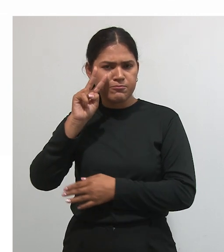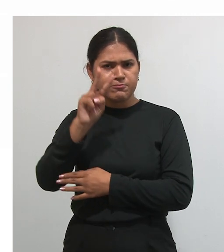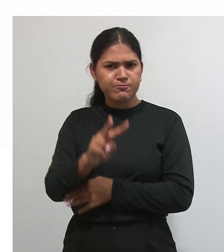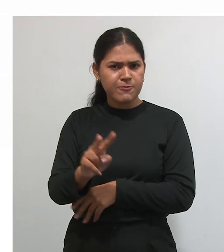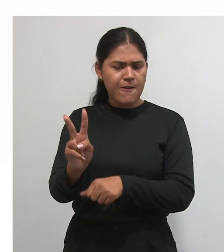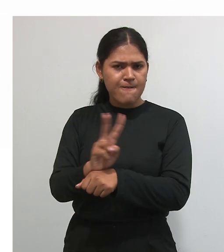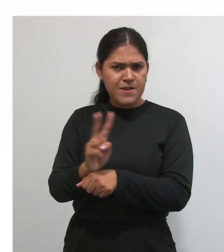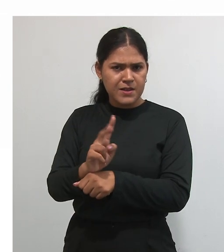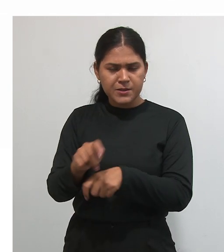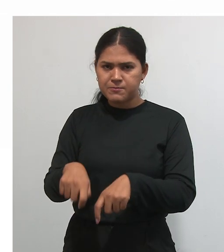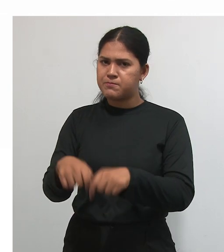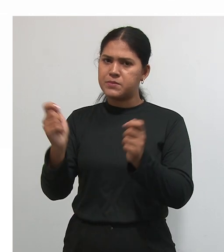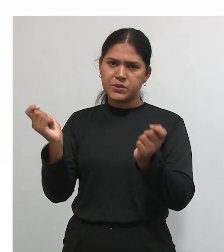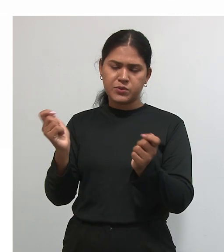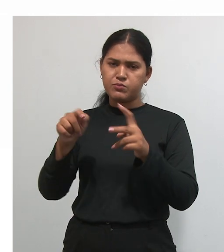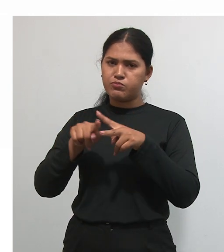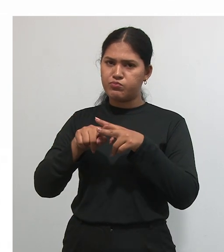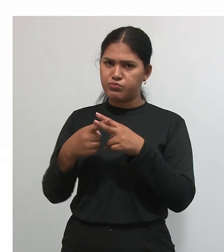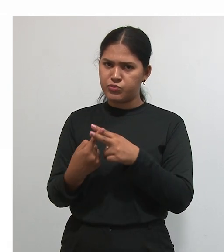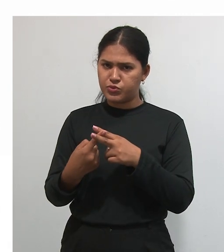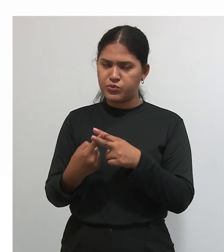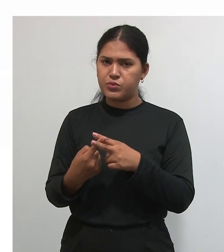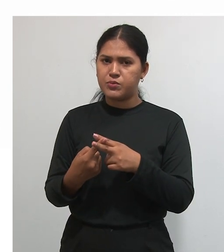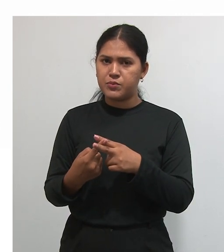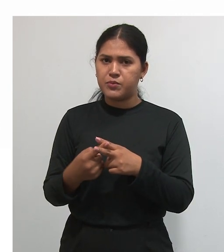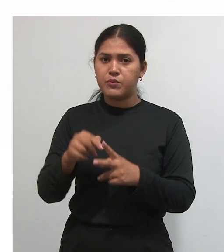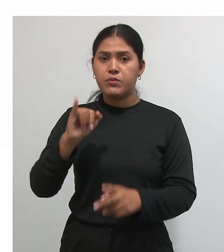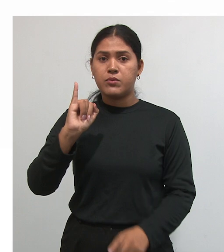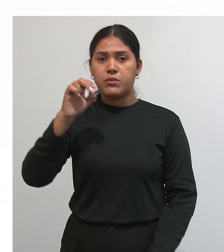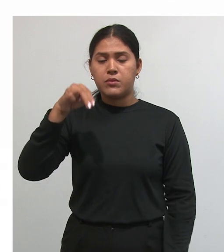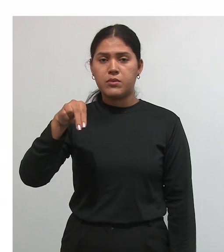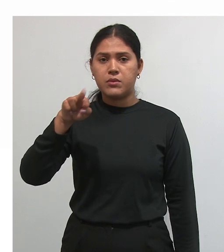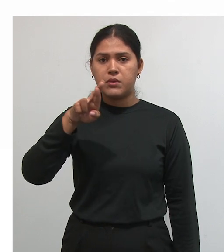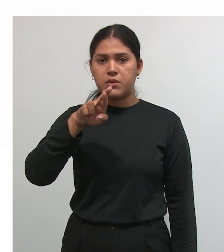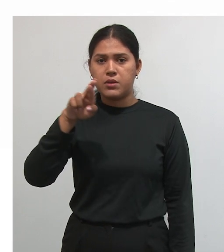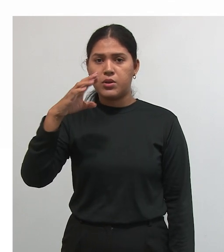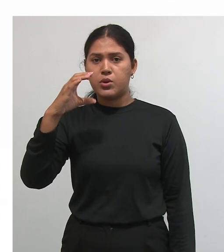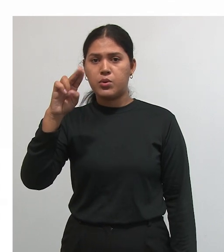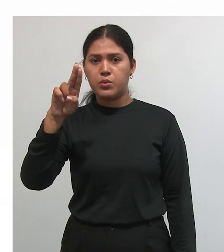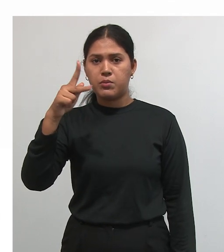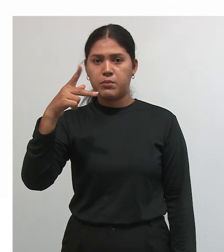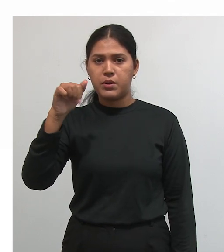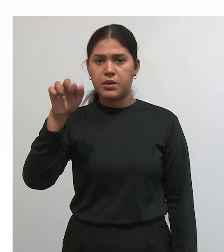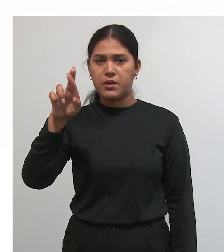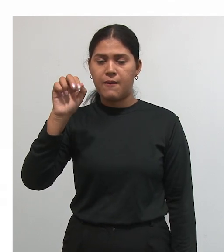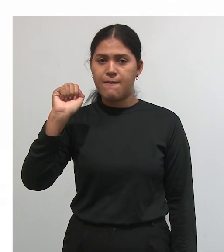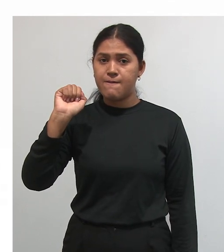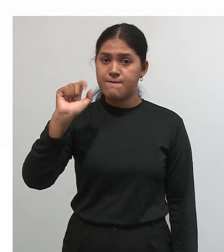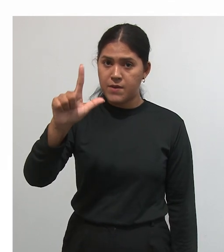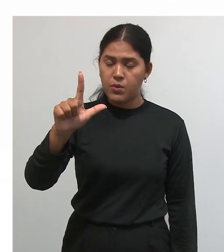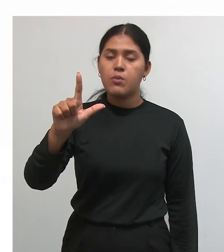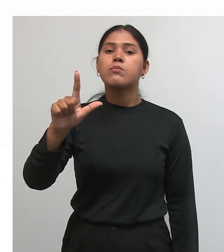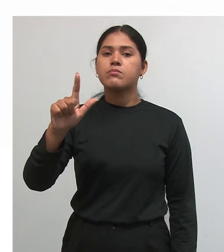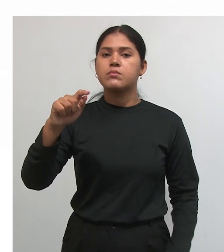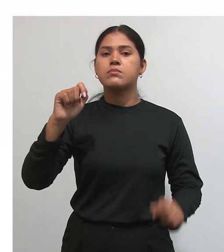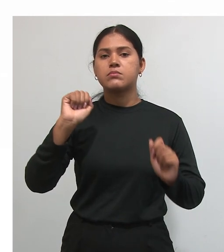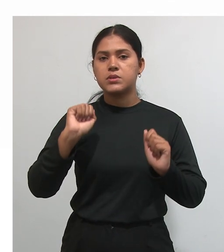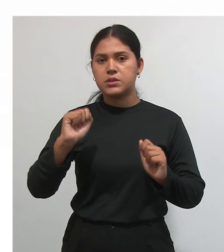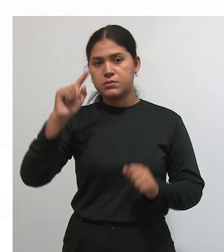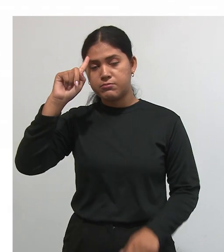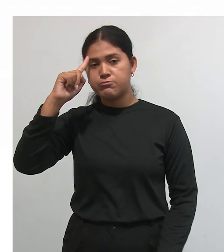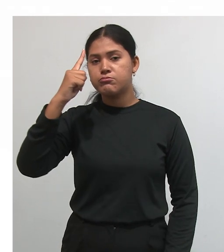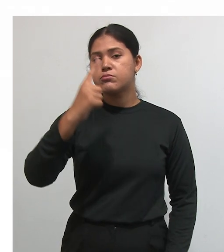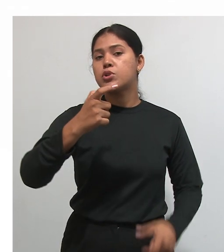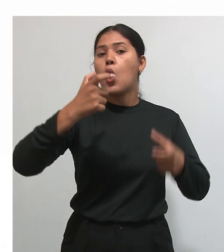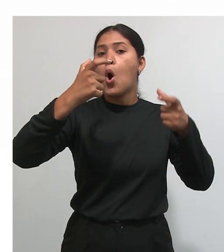Verificada a impossibilidade, a inconveniência da alienação do bem, classificado como irrecuperável, a autoridade competente faz o que?